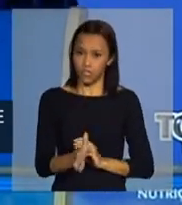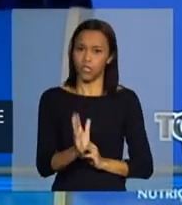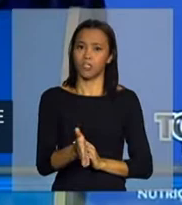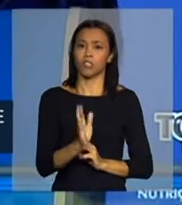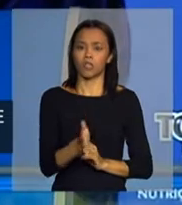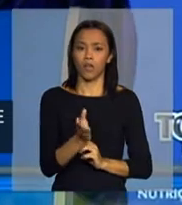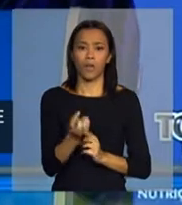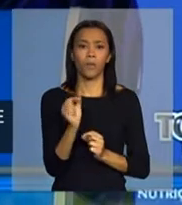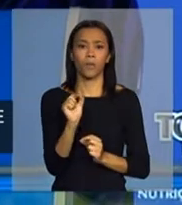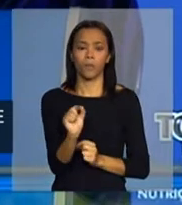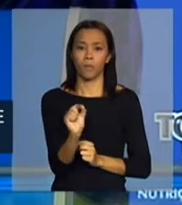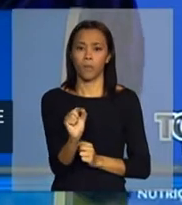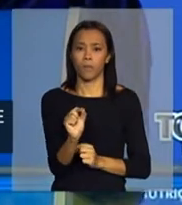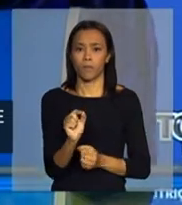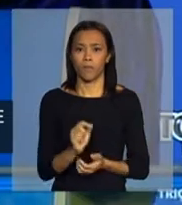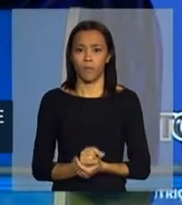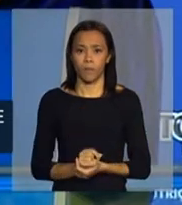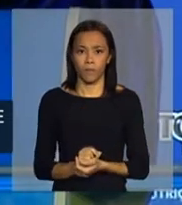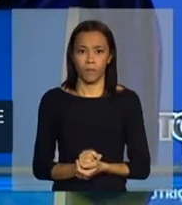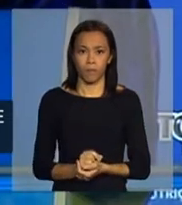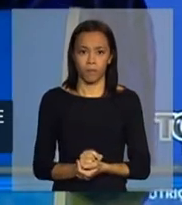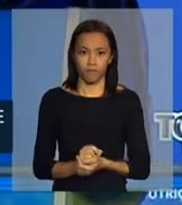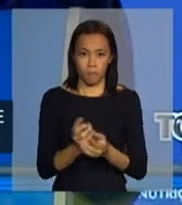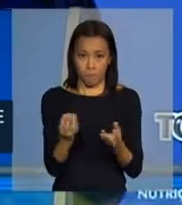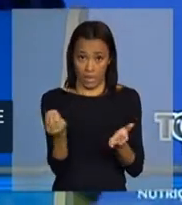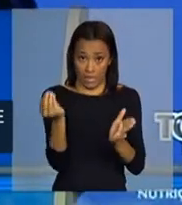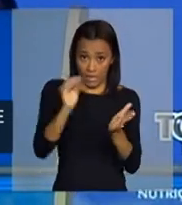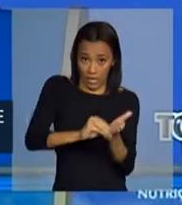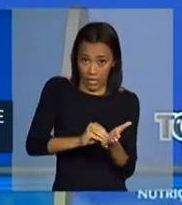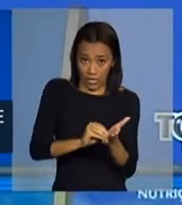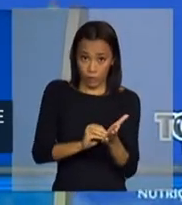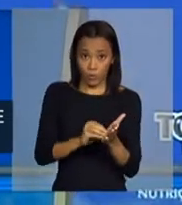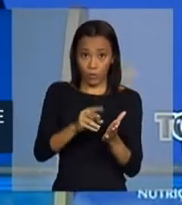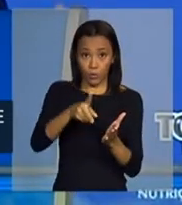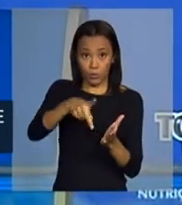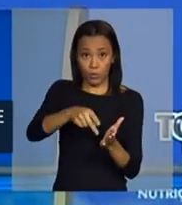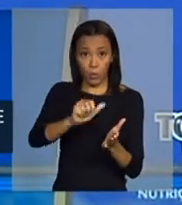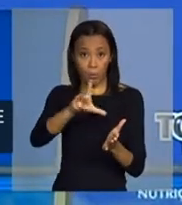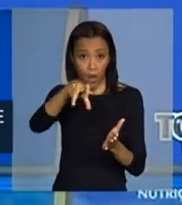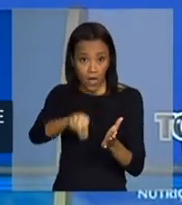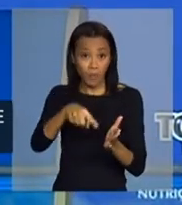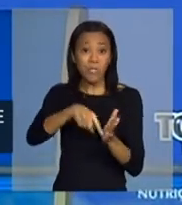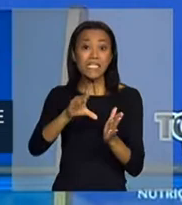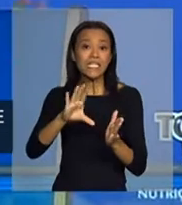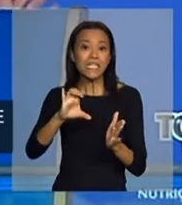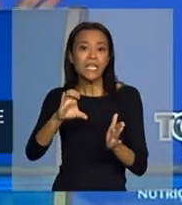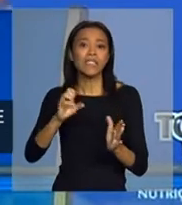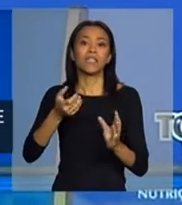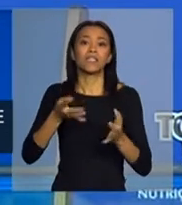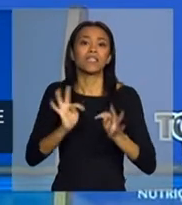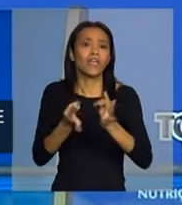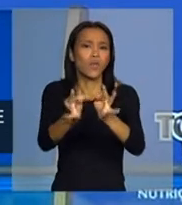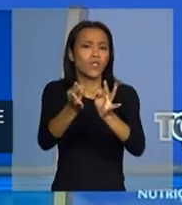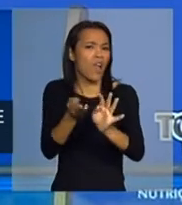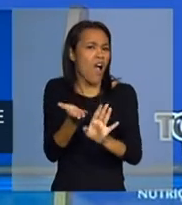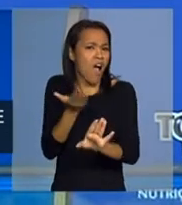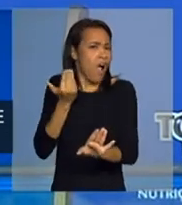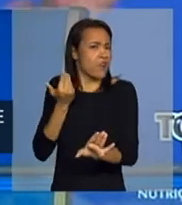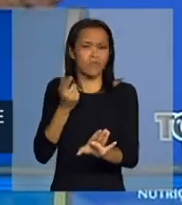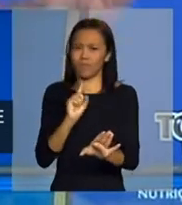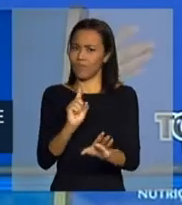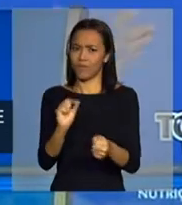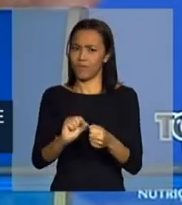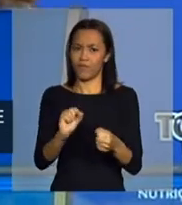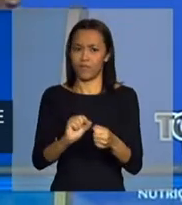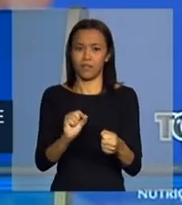já introduzimos no plano de ciência, tecnologia e inovação algo que não se fazia antes,